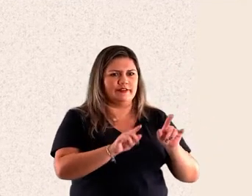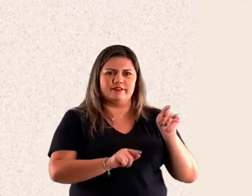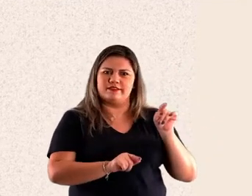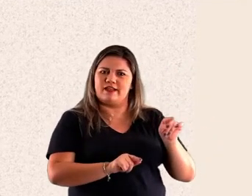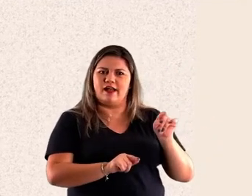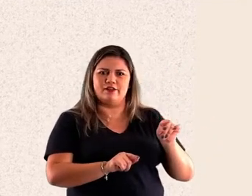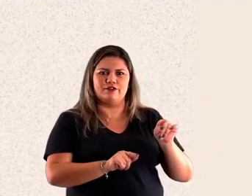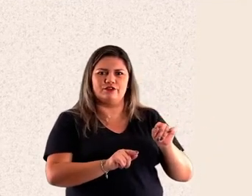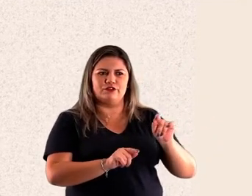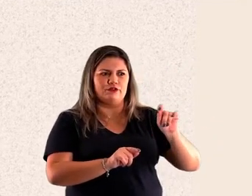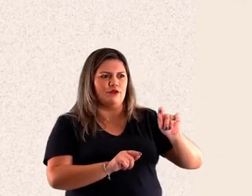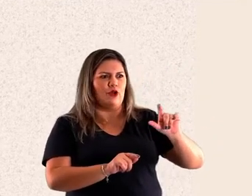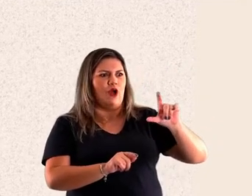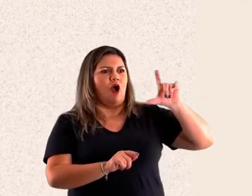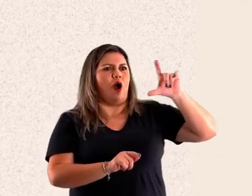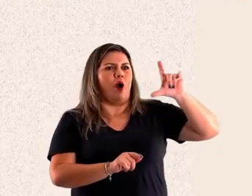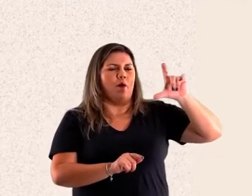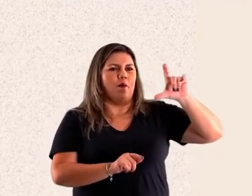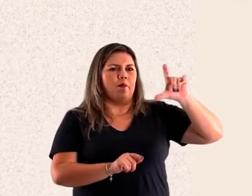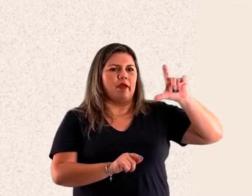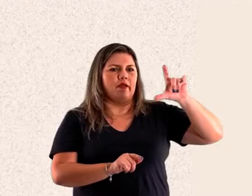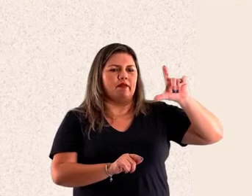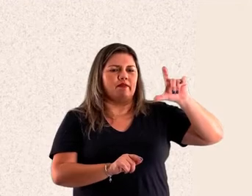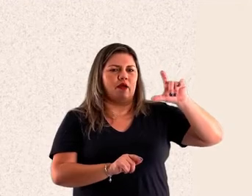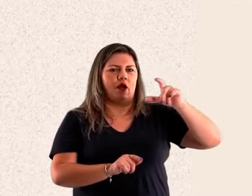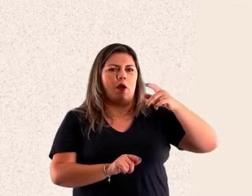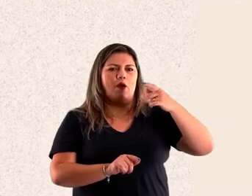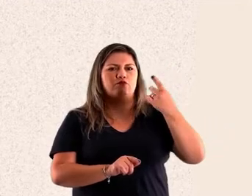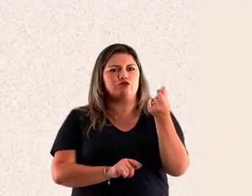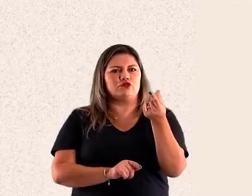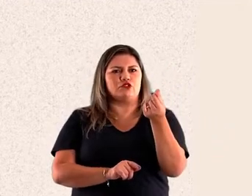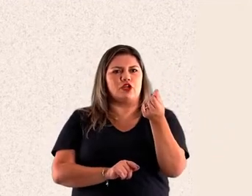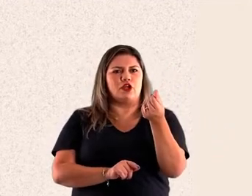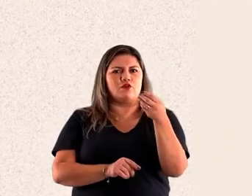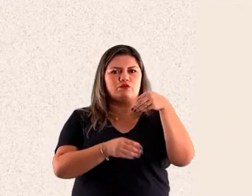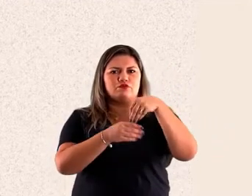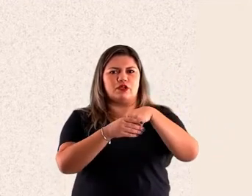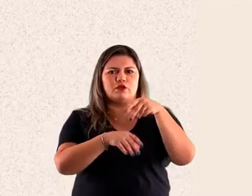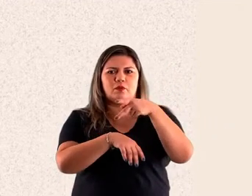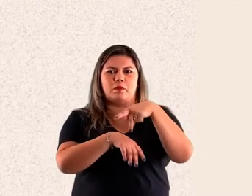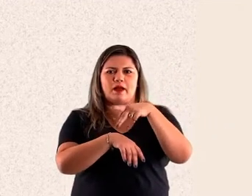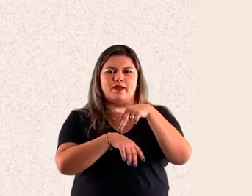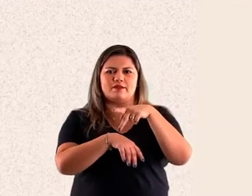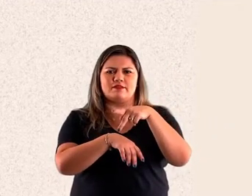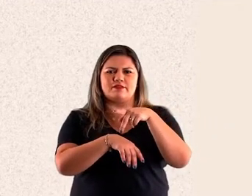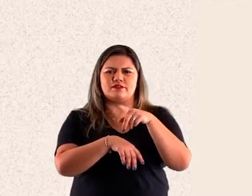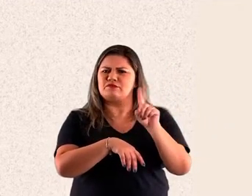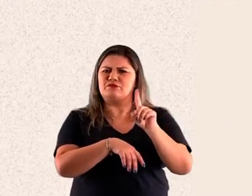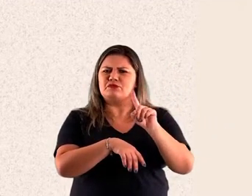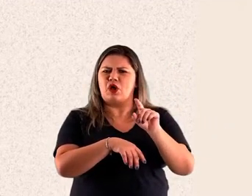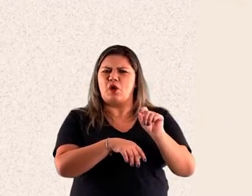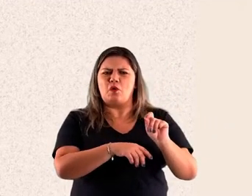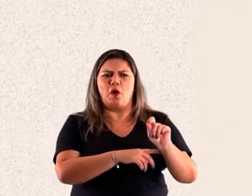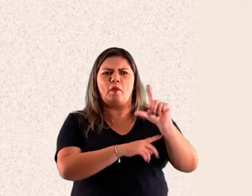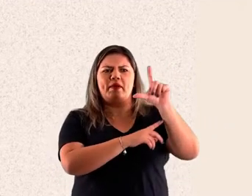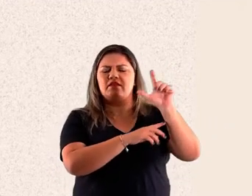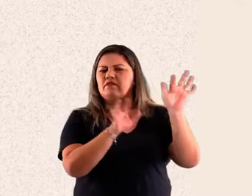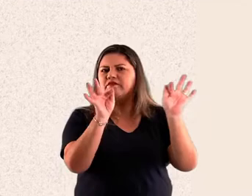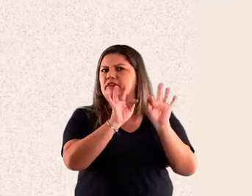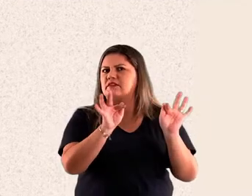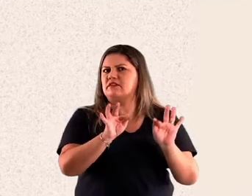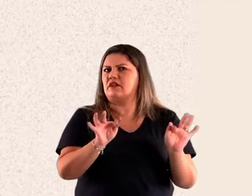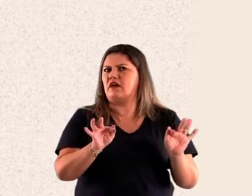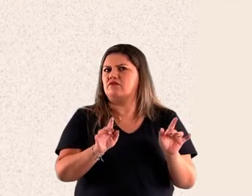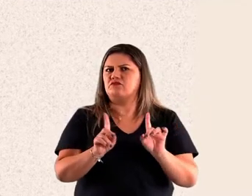aumenta o produto interno bruto do país então um país fica mais rico o que se viu foi o seguinte que a partir